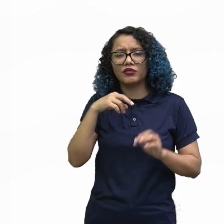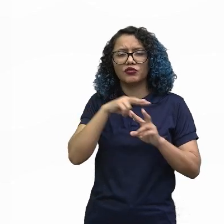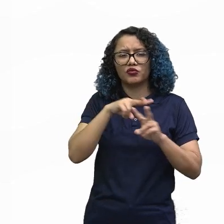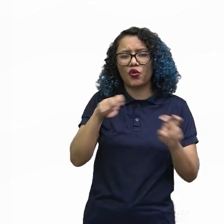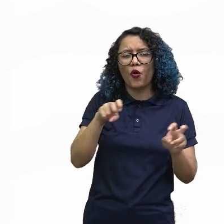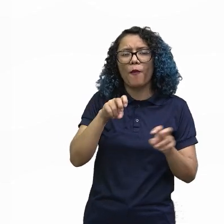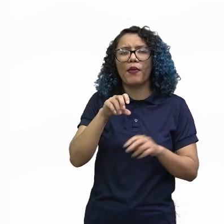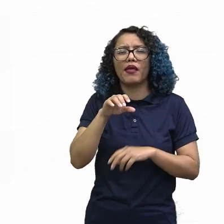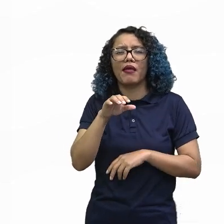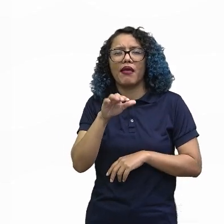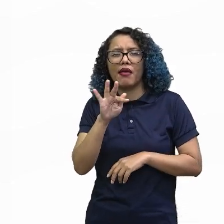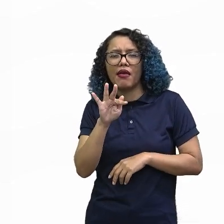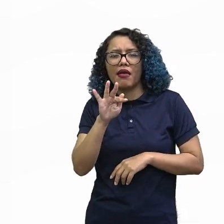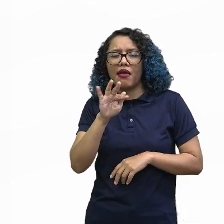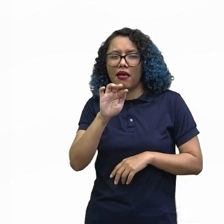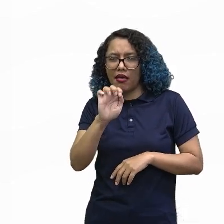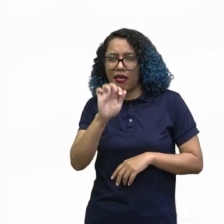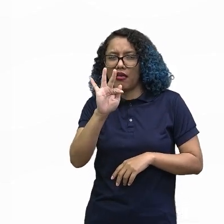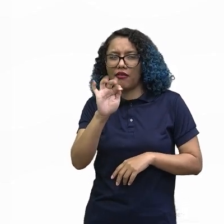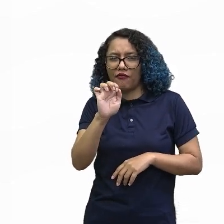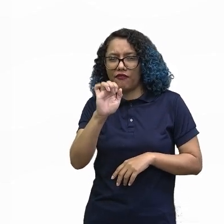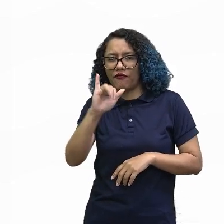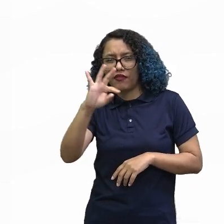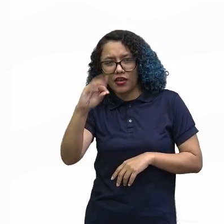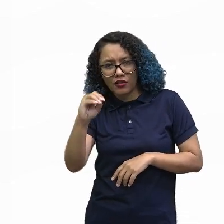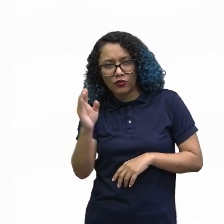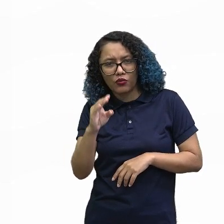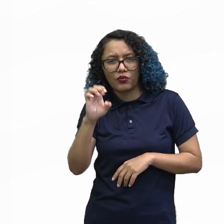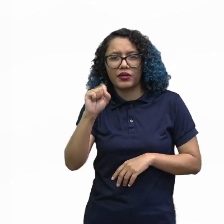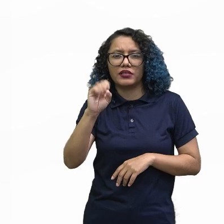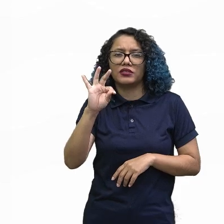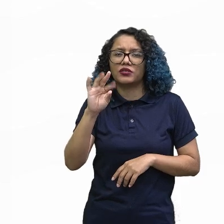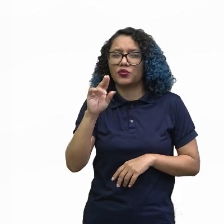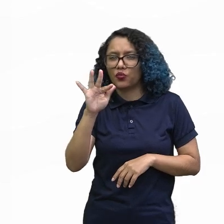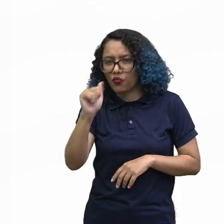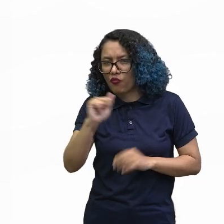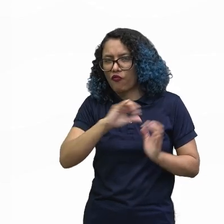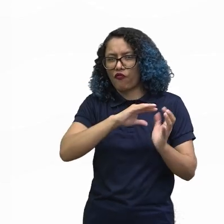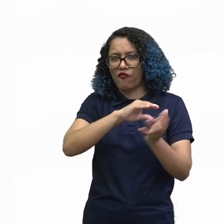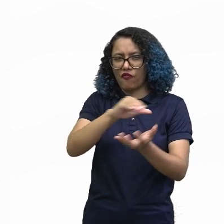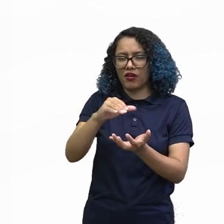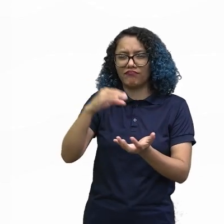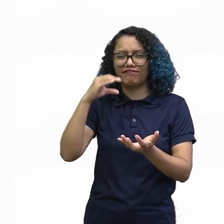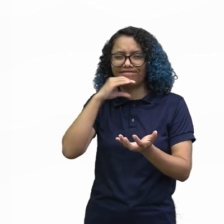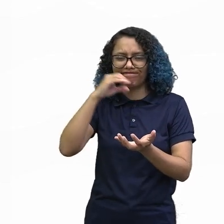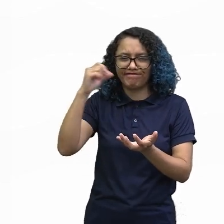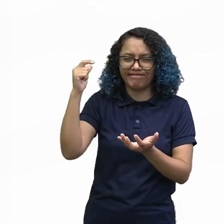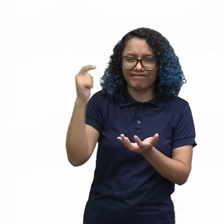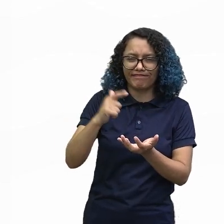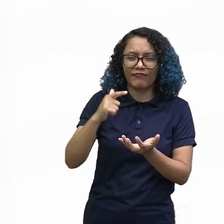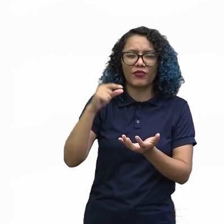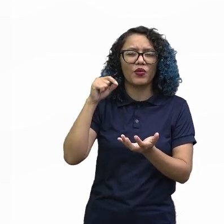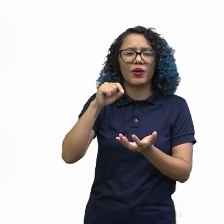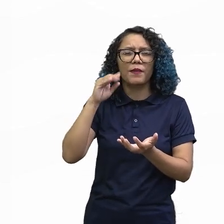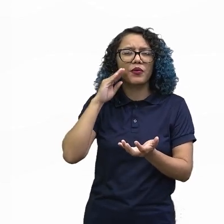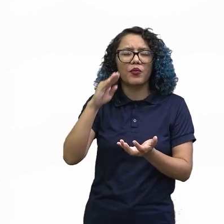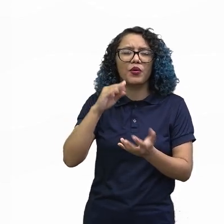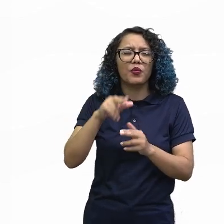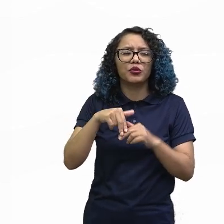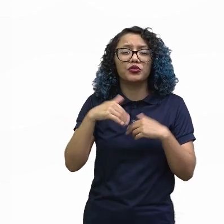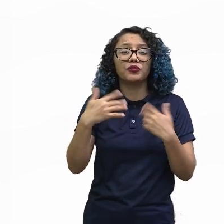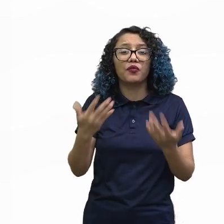lá, efeito estufa para cá, né? Que esse efeito estufa é causado principalmente por um gás, que